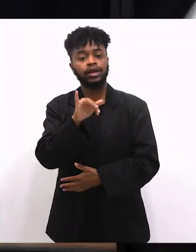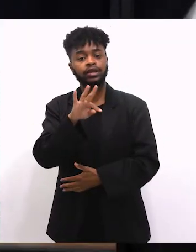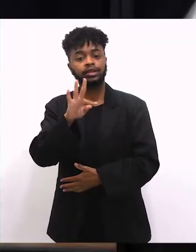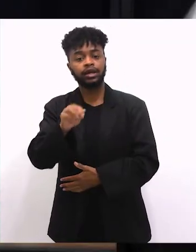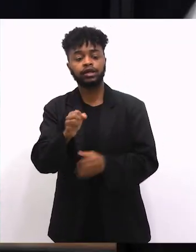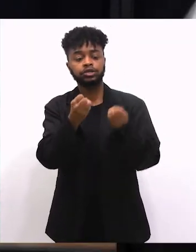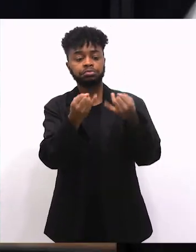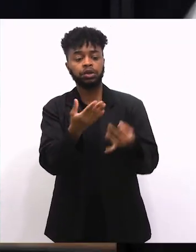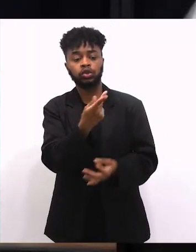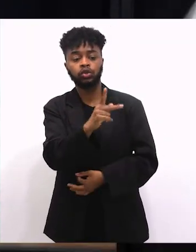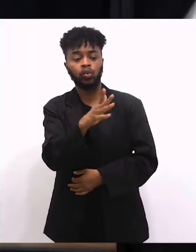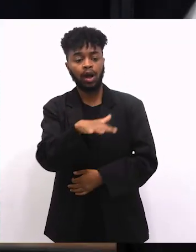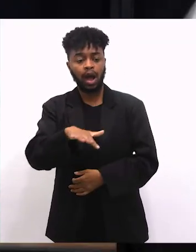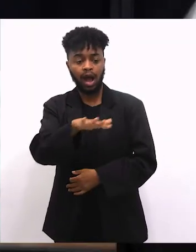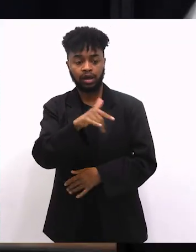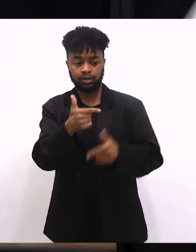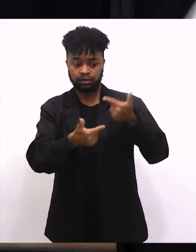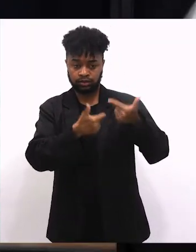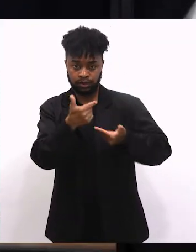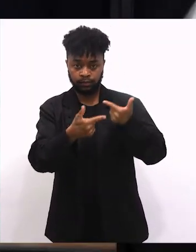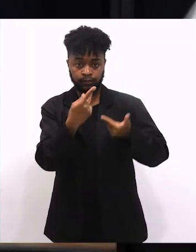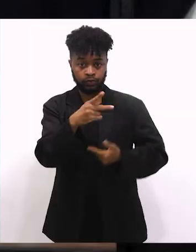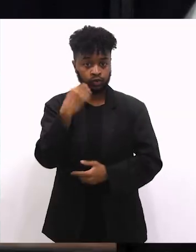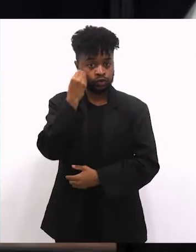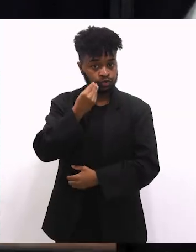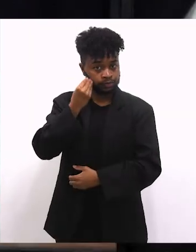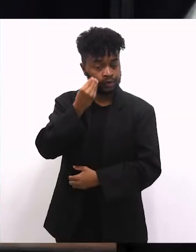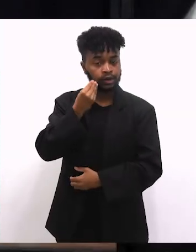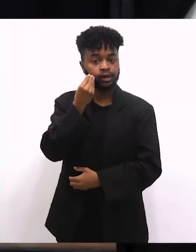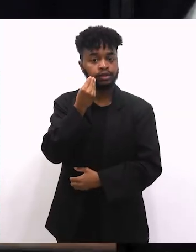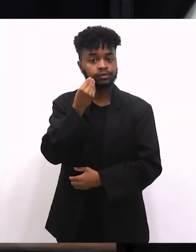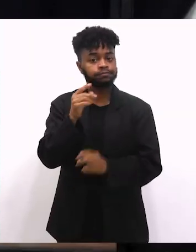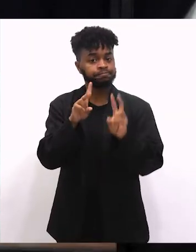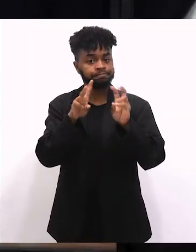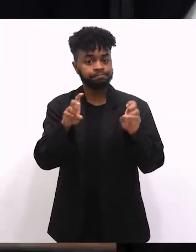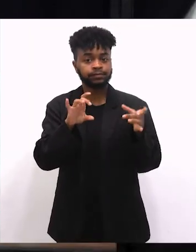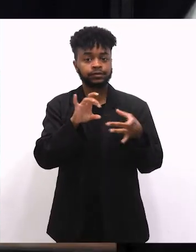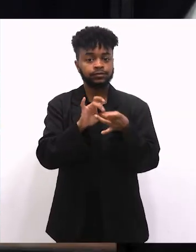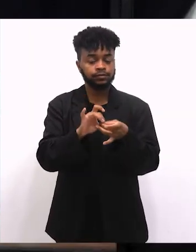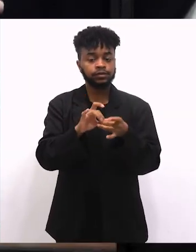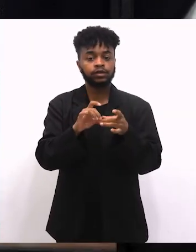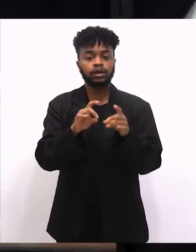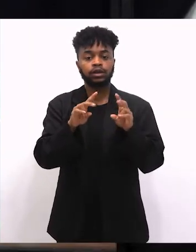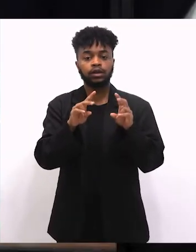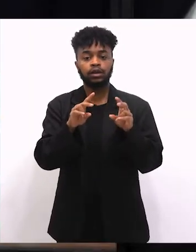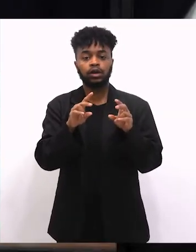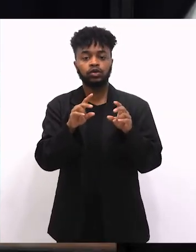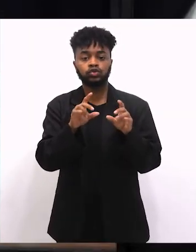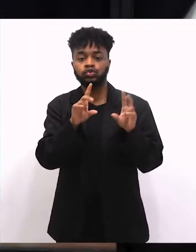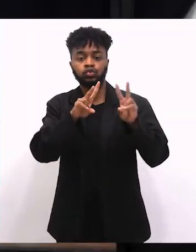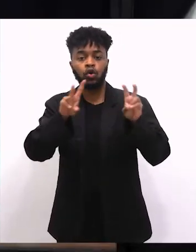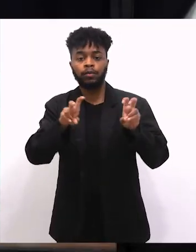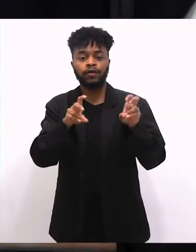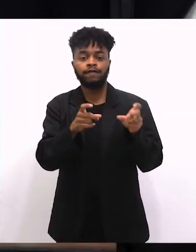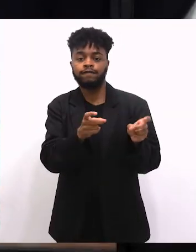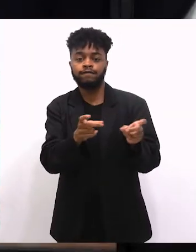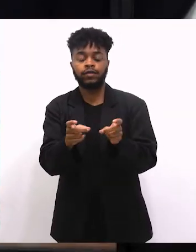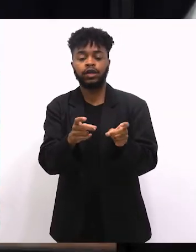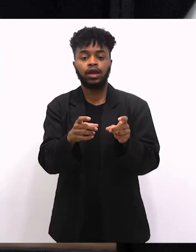para o foco do seu trabalho, da sua experiência em relação ao tema do tráfico de pessoas para